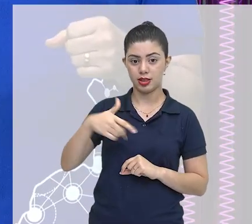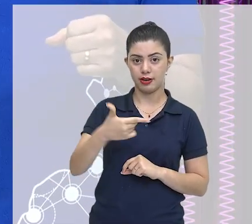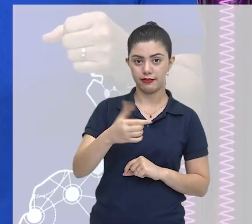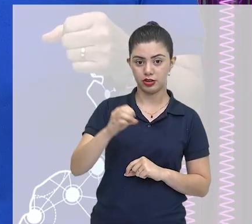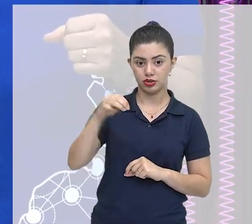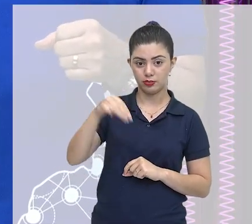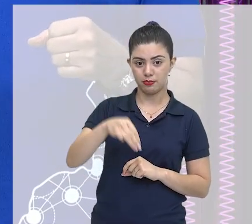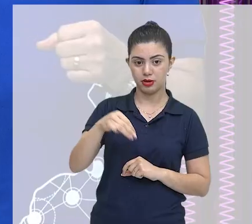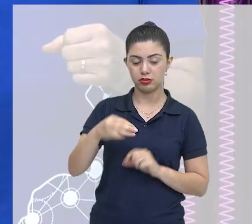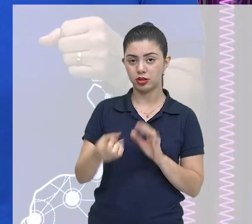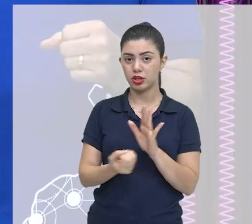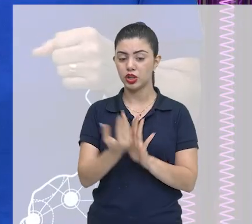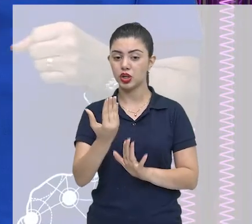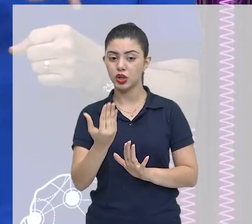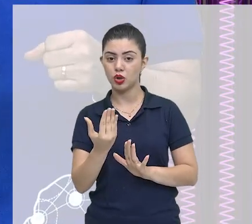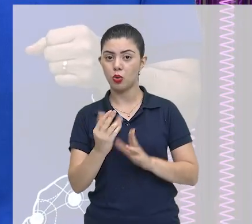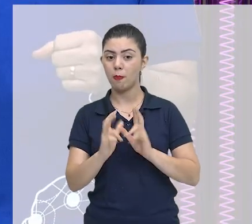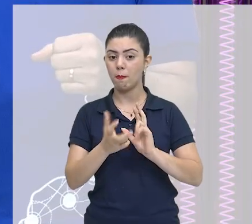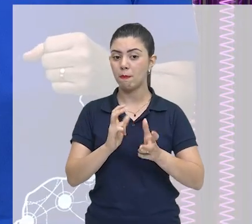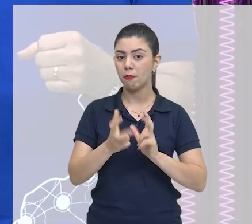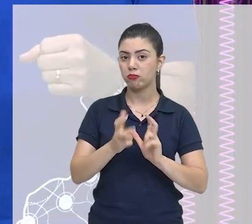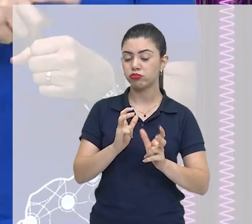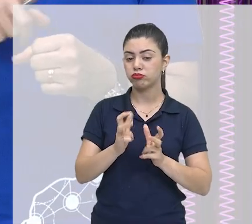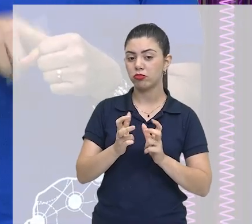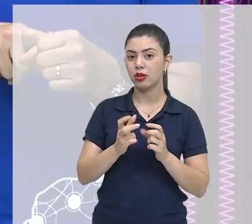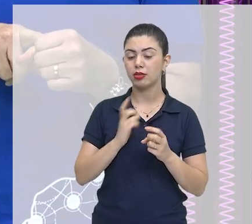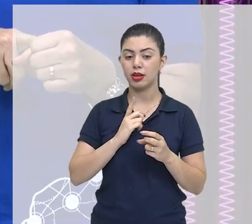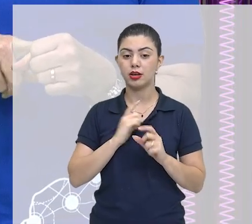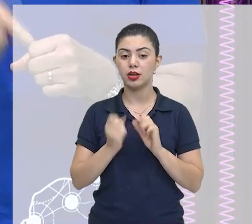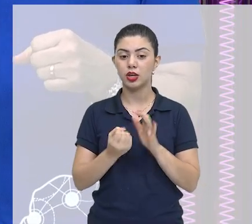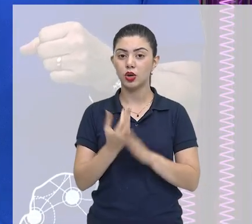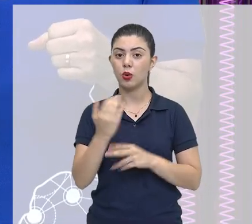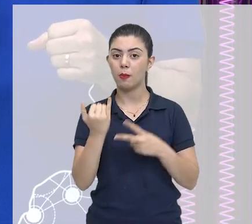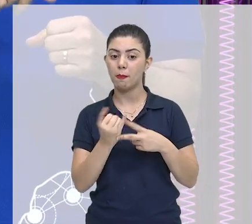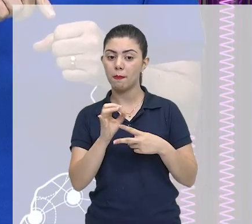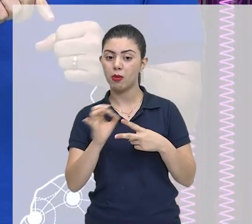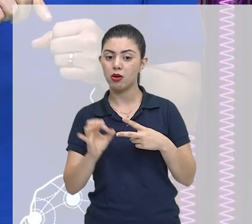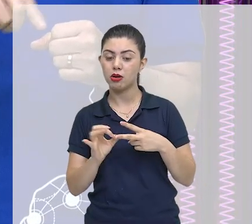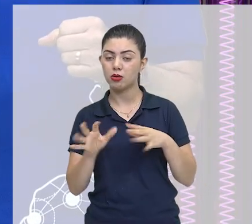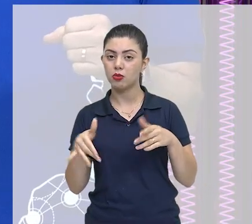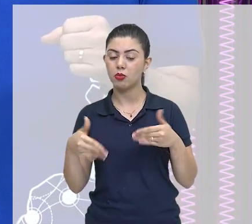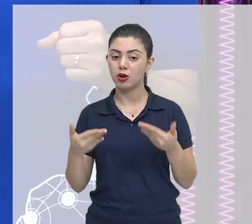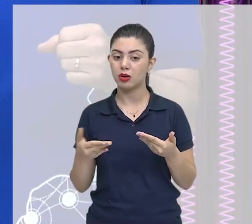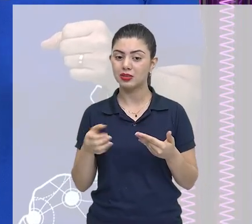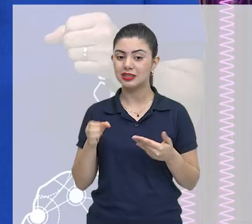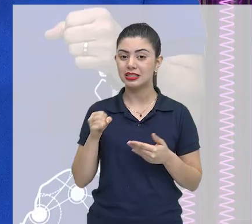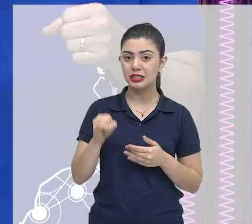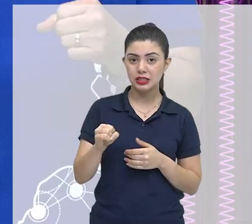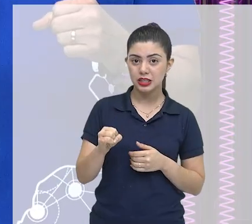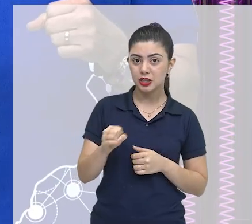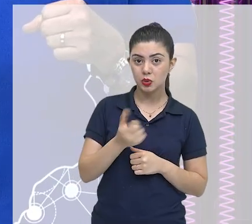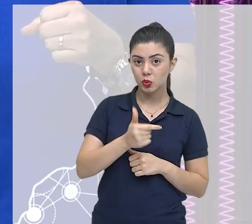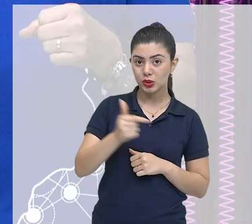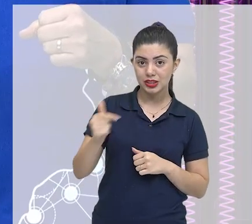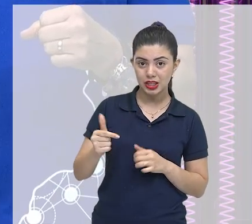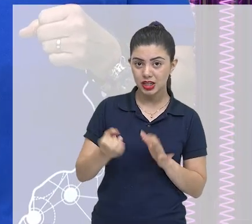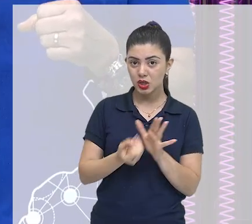Polígono formado. Qual foi o polígono que formou com essas ações aí? Se não formou,